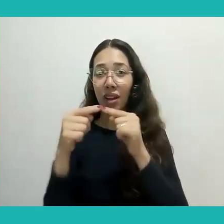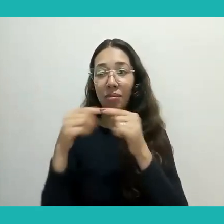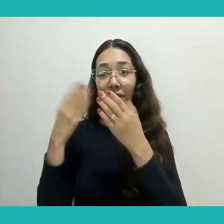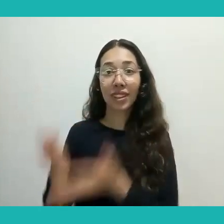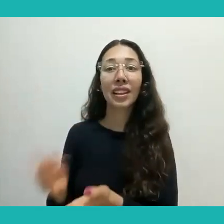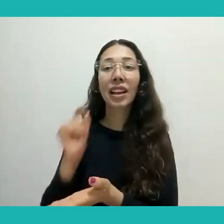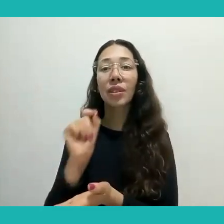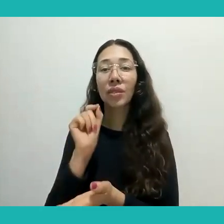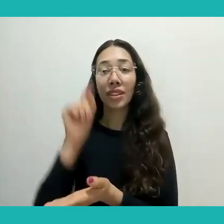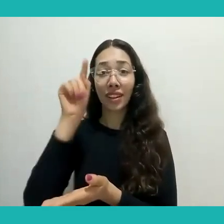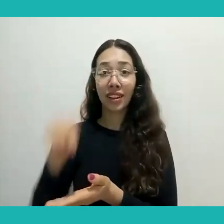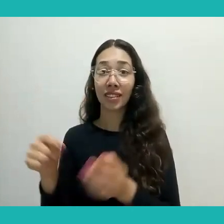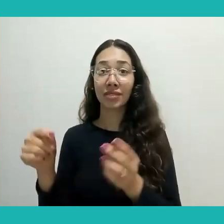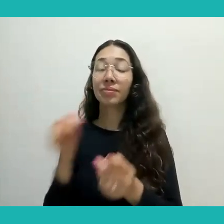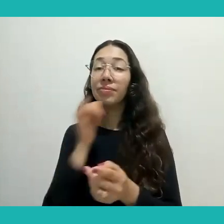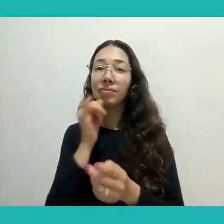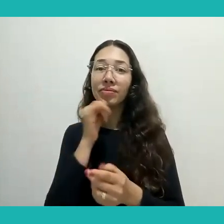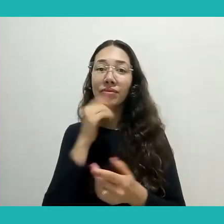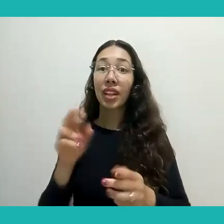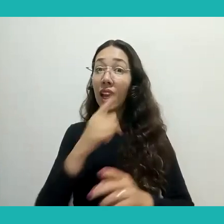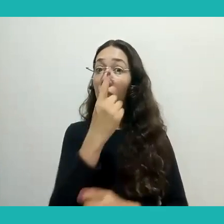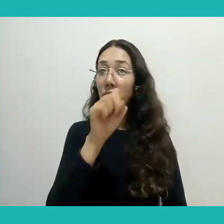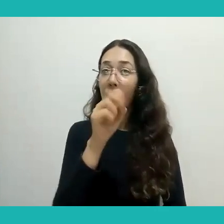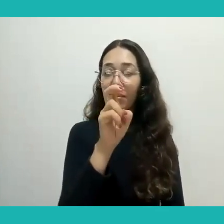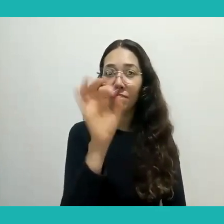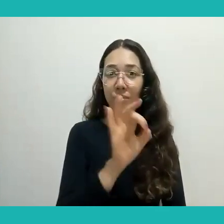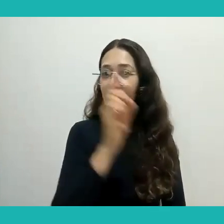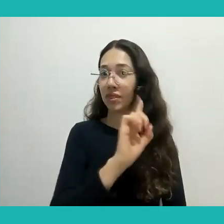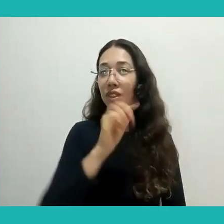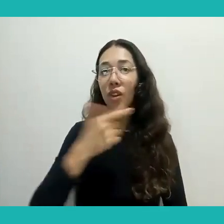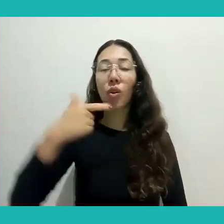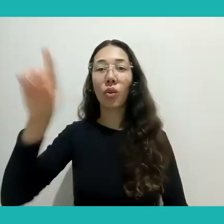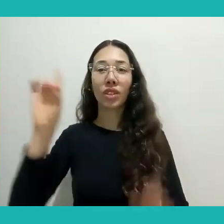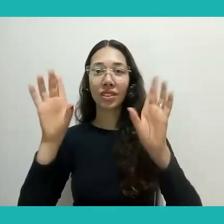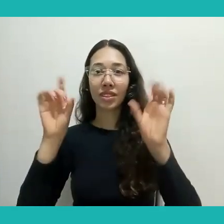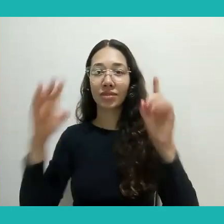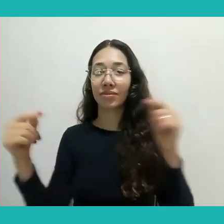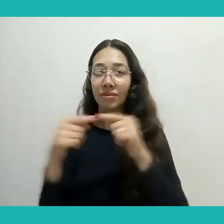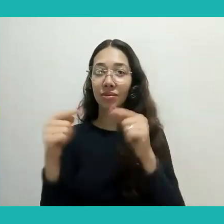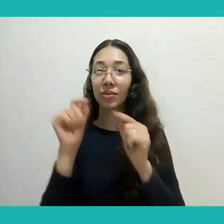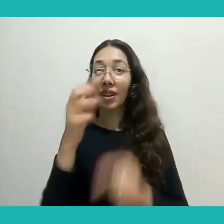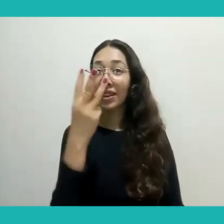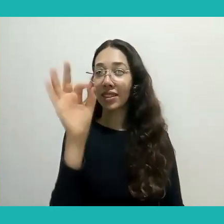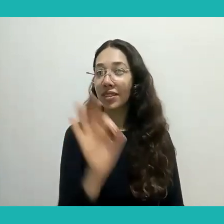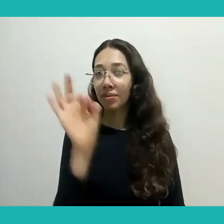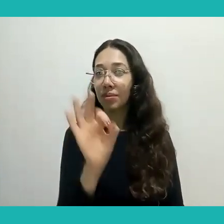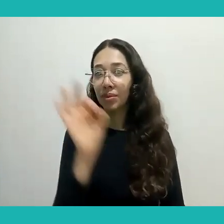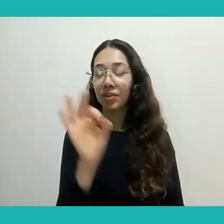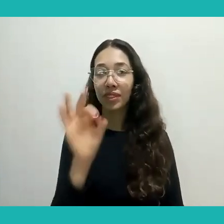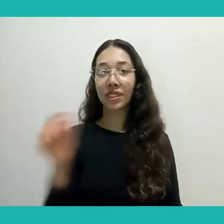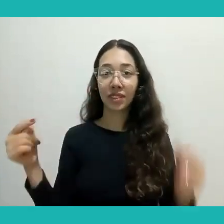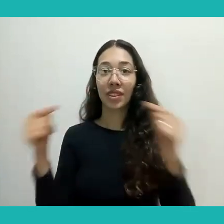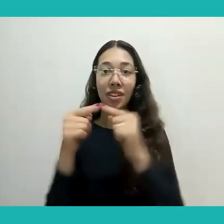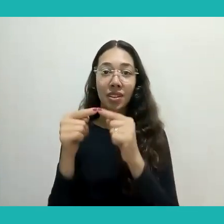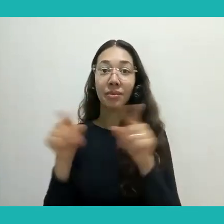pensionista vitalícia não será a de 1,5%, mas sim a alíquota especial de 3% em conjunto com